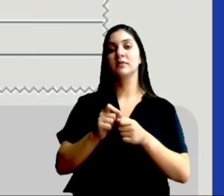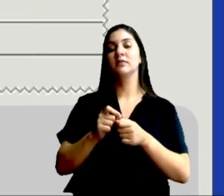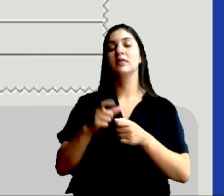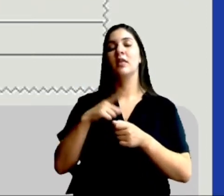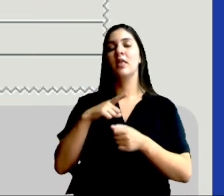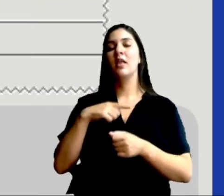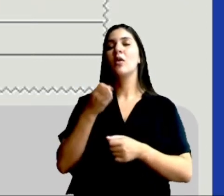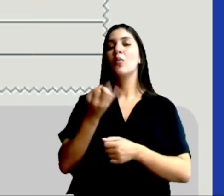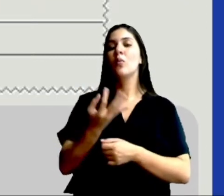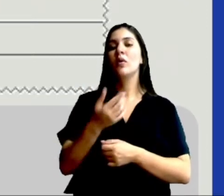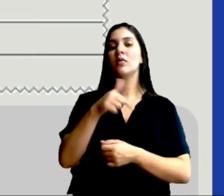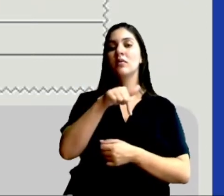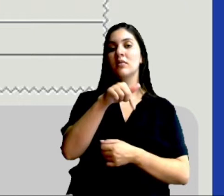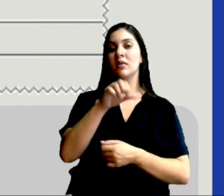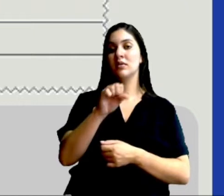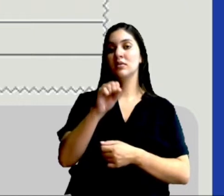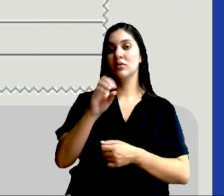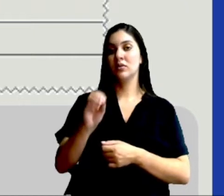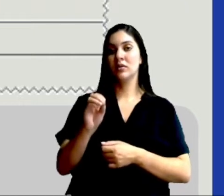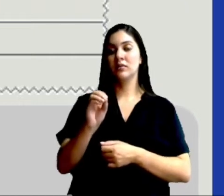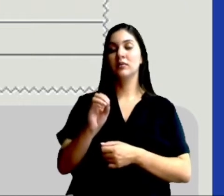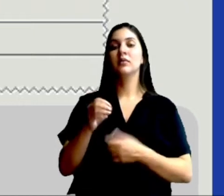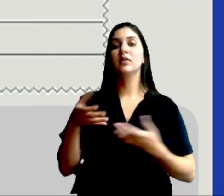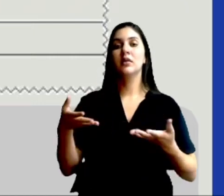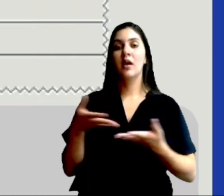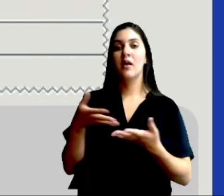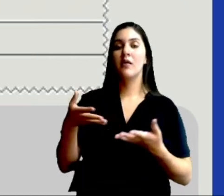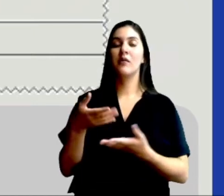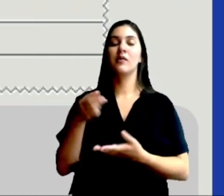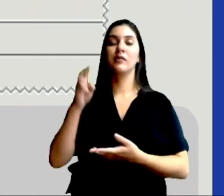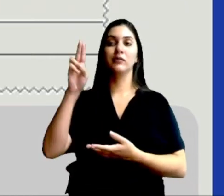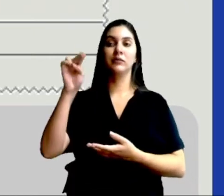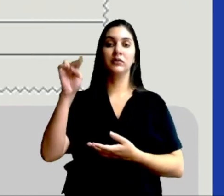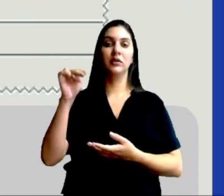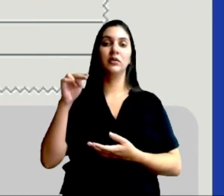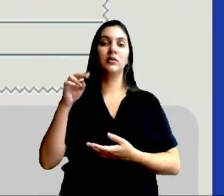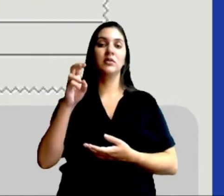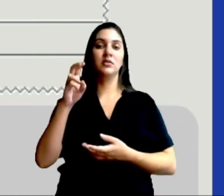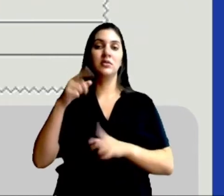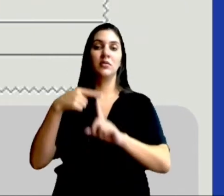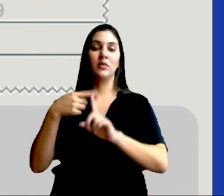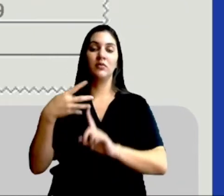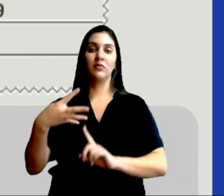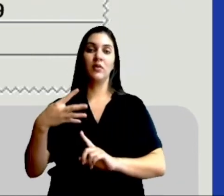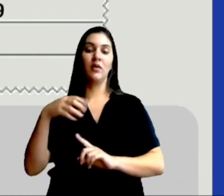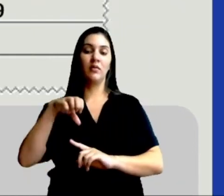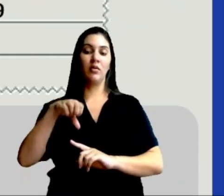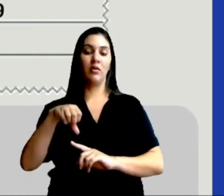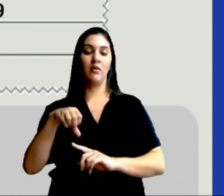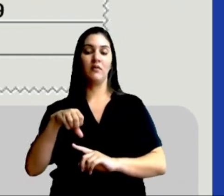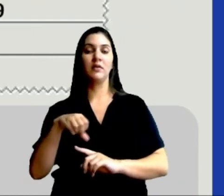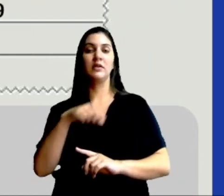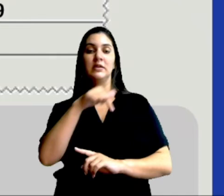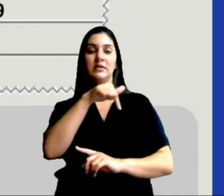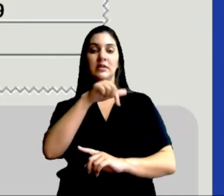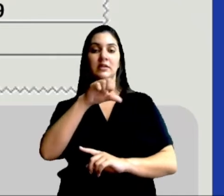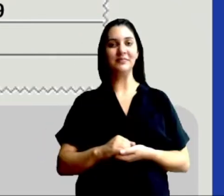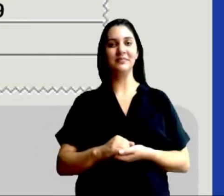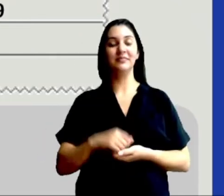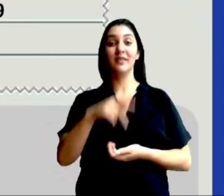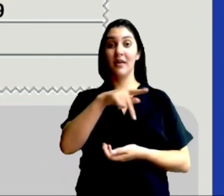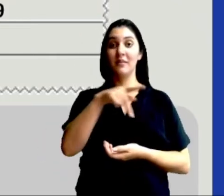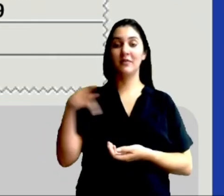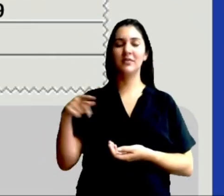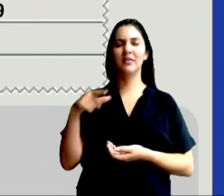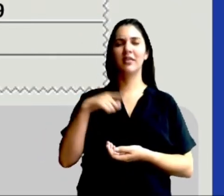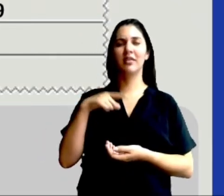Já tenho quanto? 780. E a casa das unidades, 5 mais 4, 9. 789.